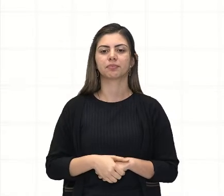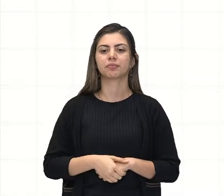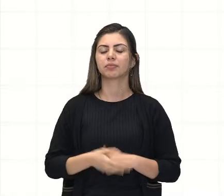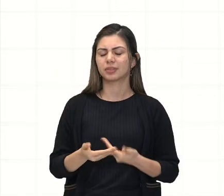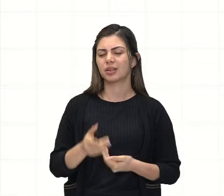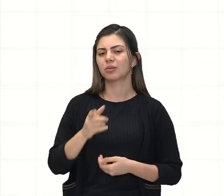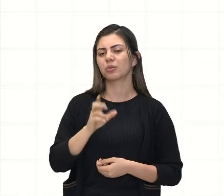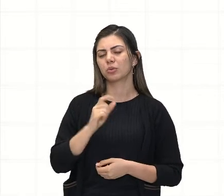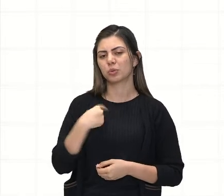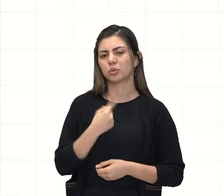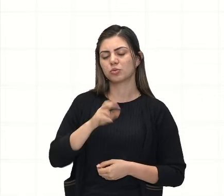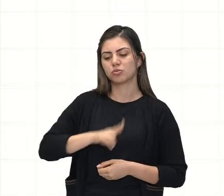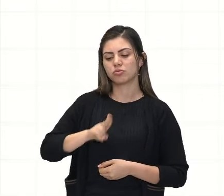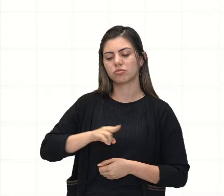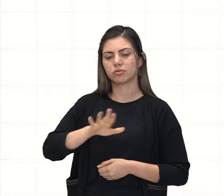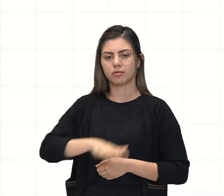matemática.